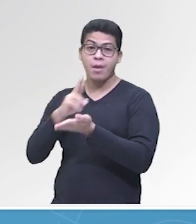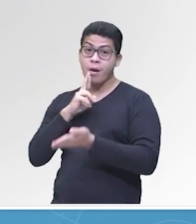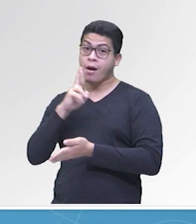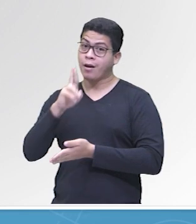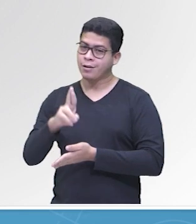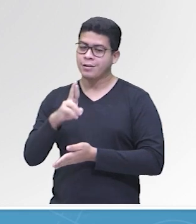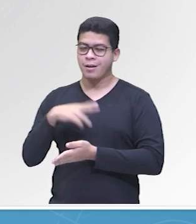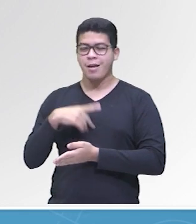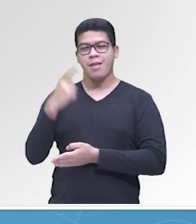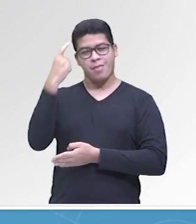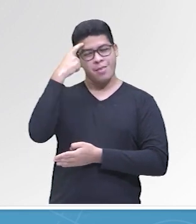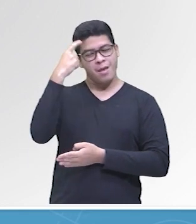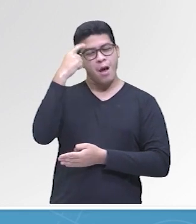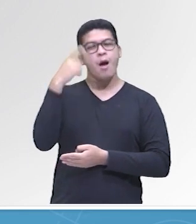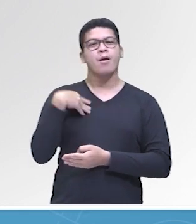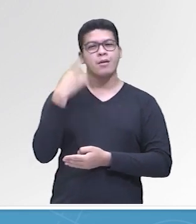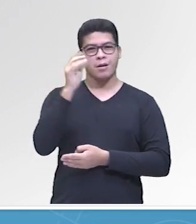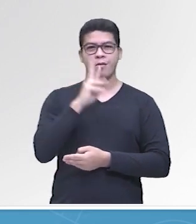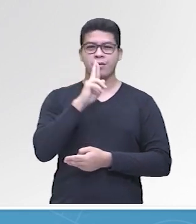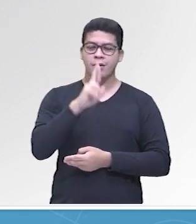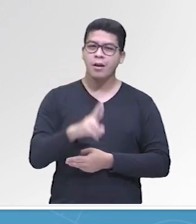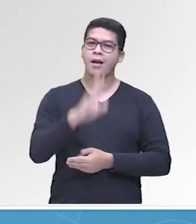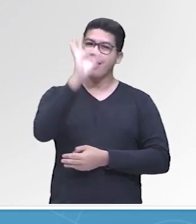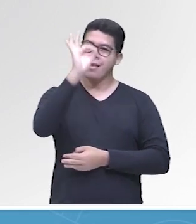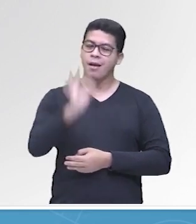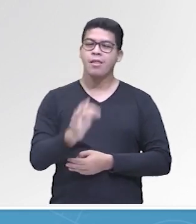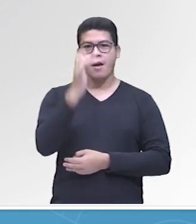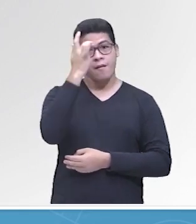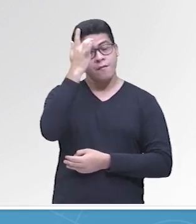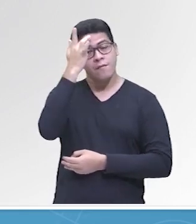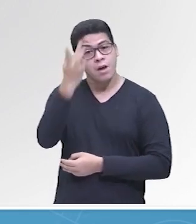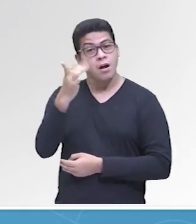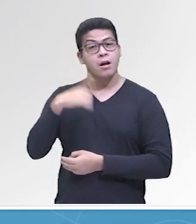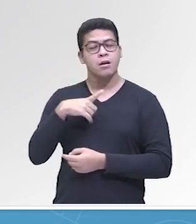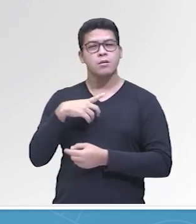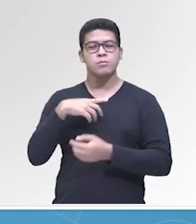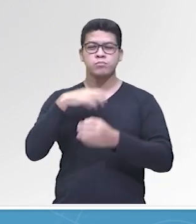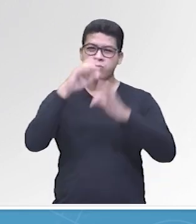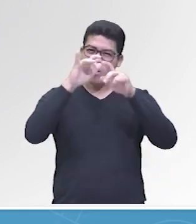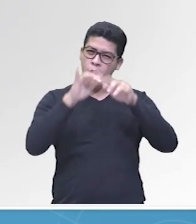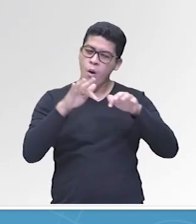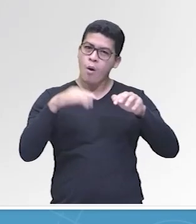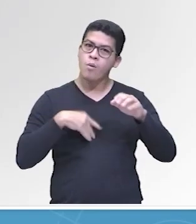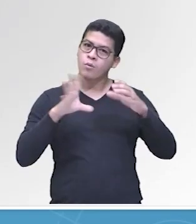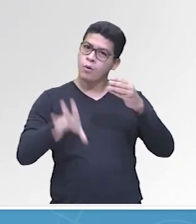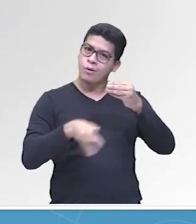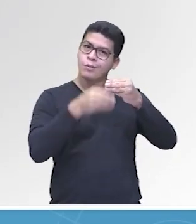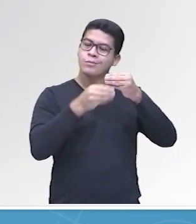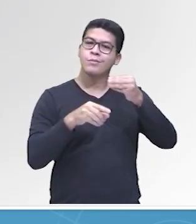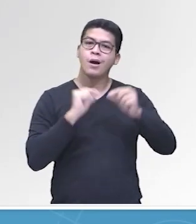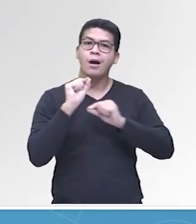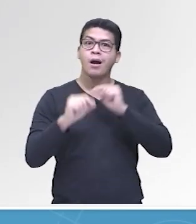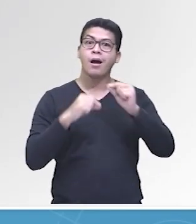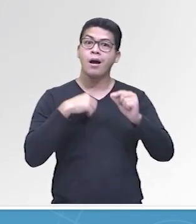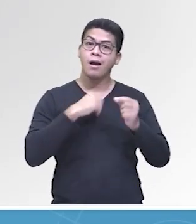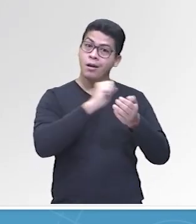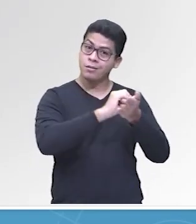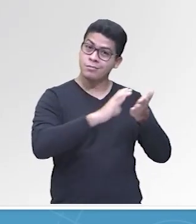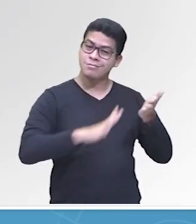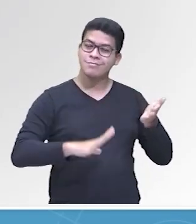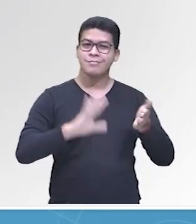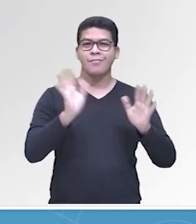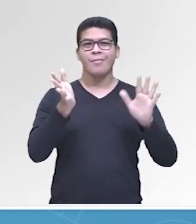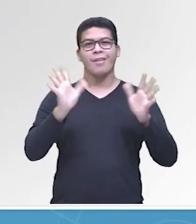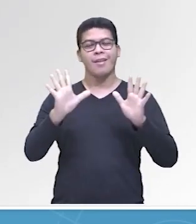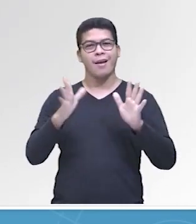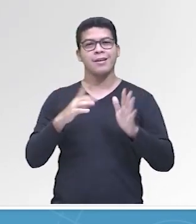questão. Tenho certeza que vocês vão responder com facilidade. Comentem lá no chat sobre a nossa DLI e até mais para a